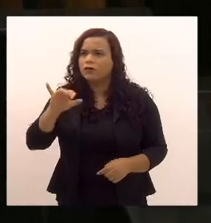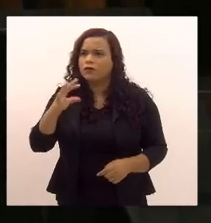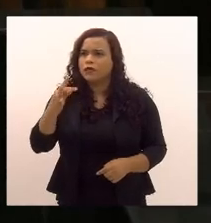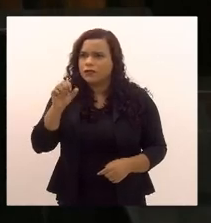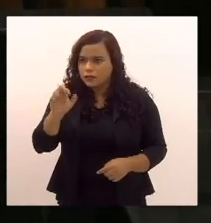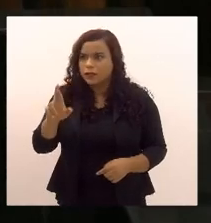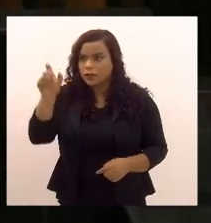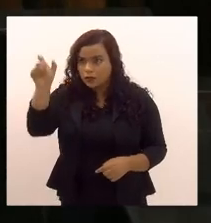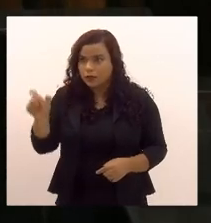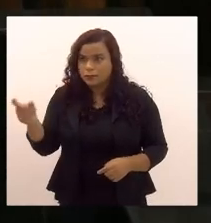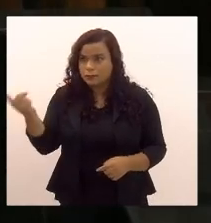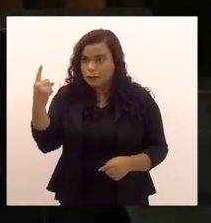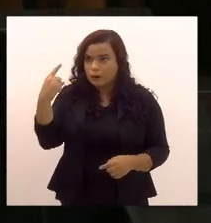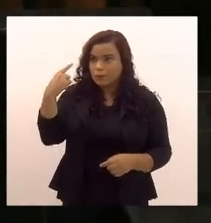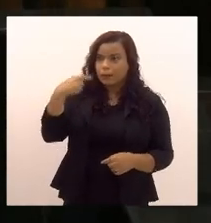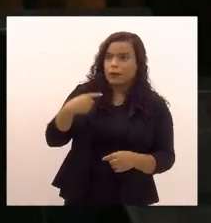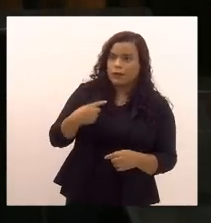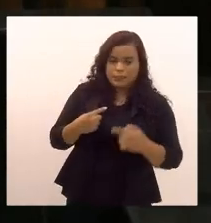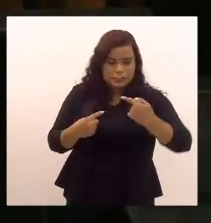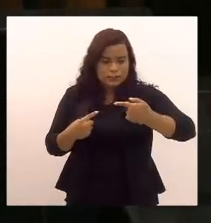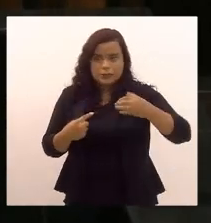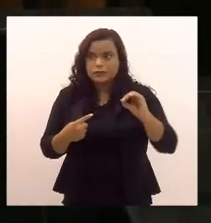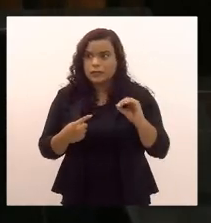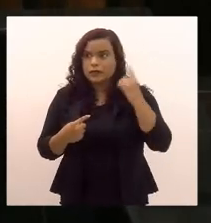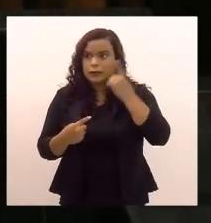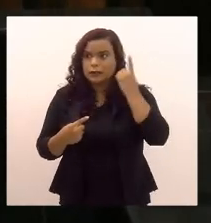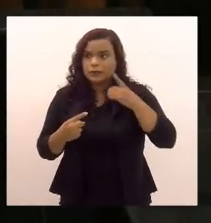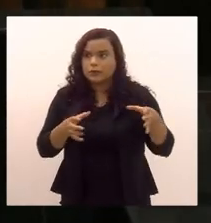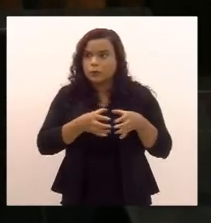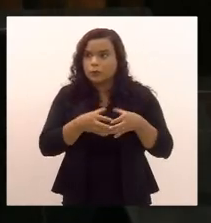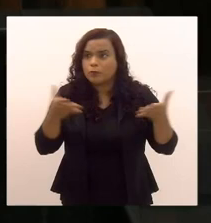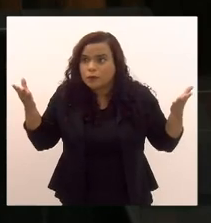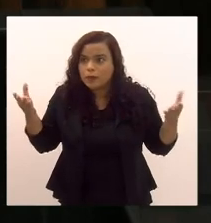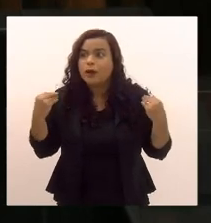para mandar e 70 que é puxado